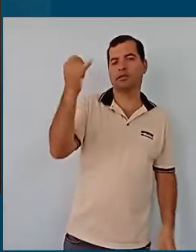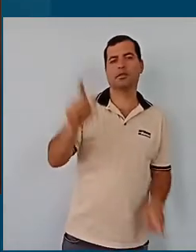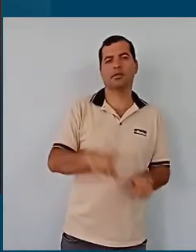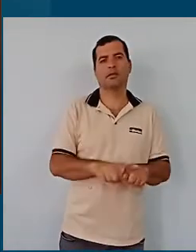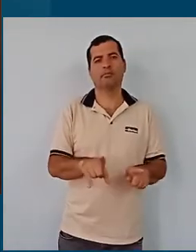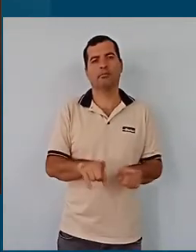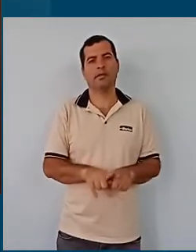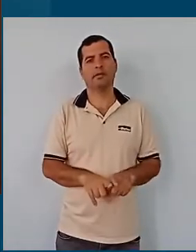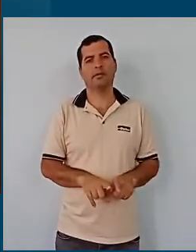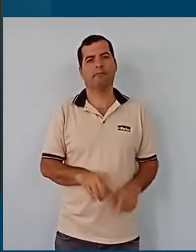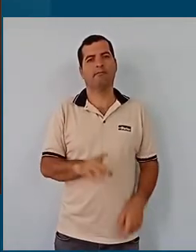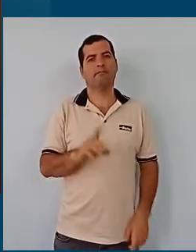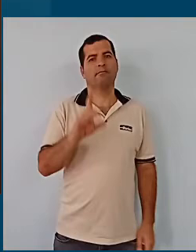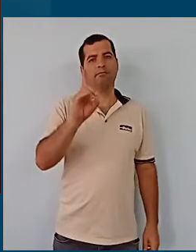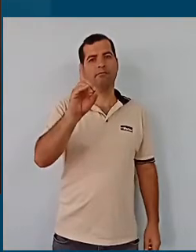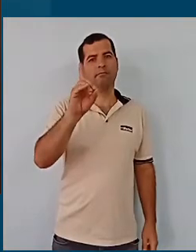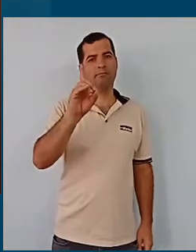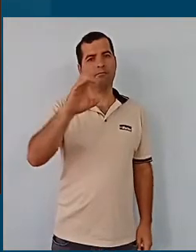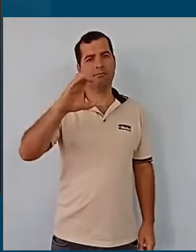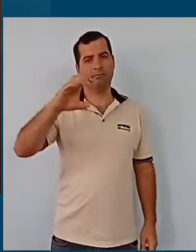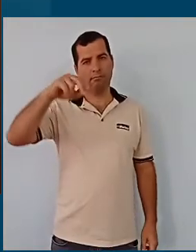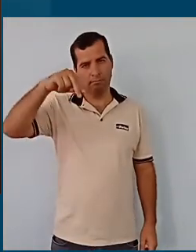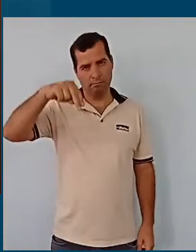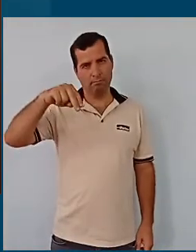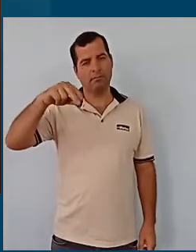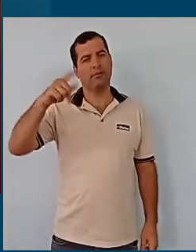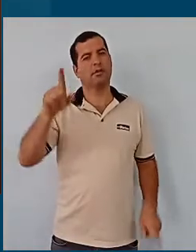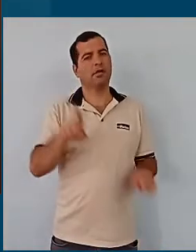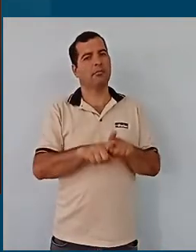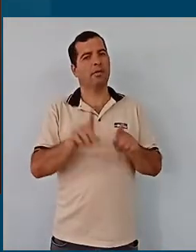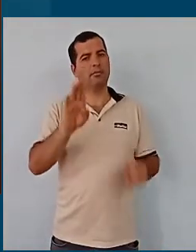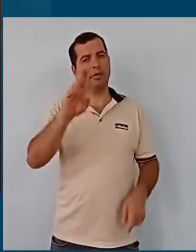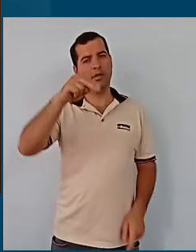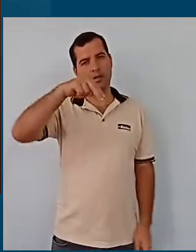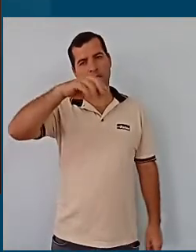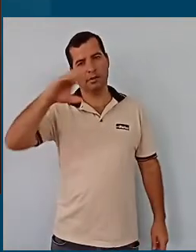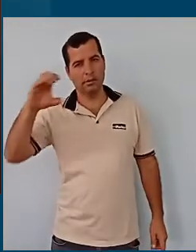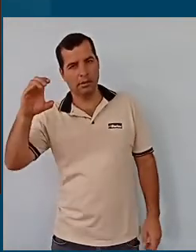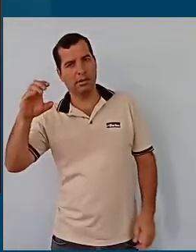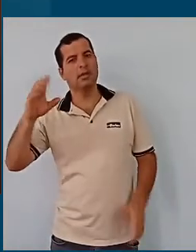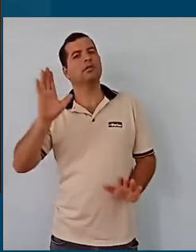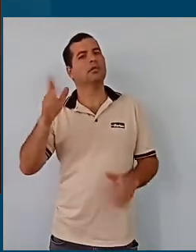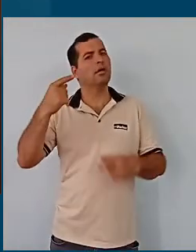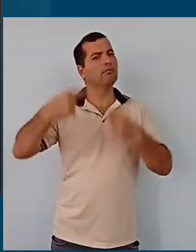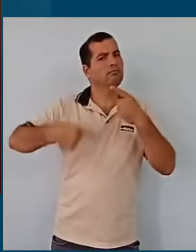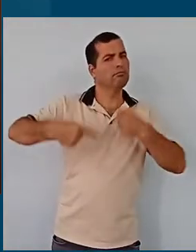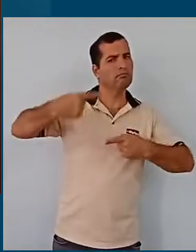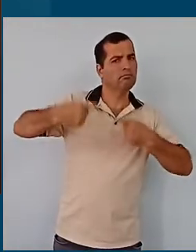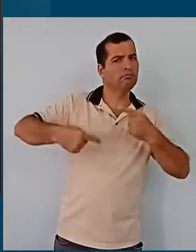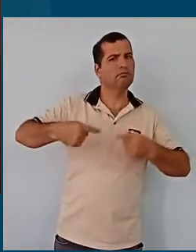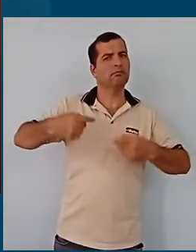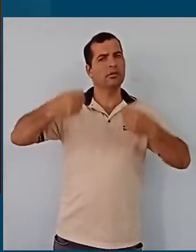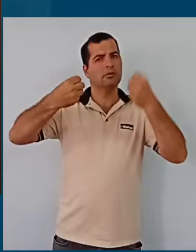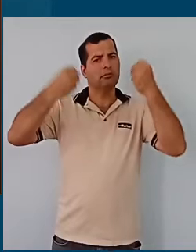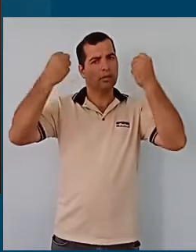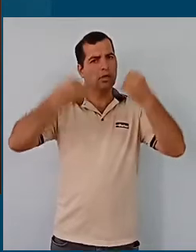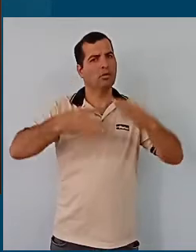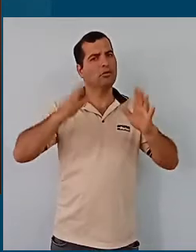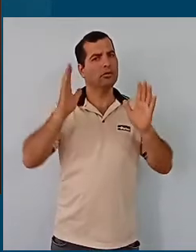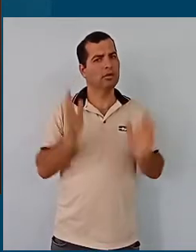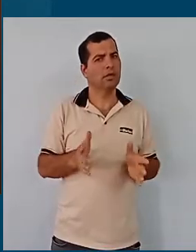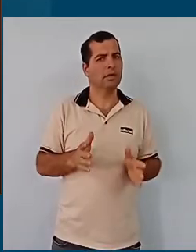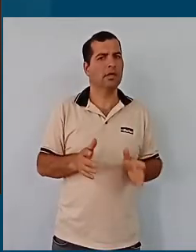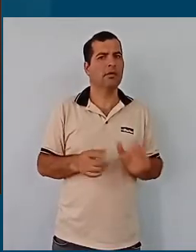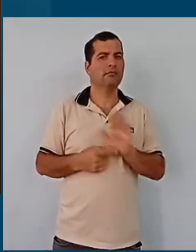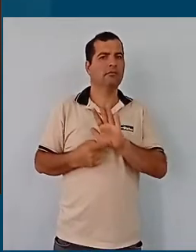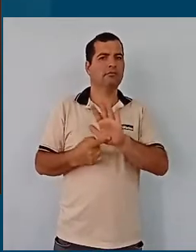as diretrizes curriculares nacionais quanto a BNCC vão discutir e vão apresentar tudo